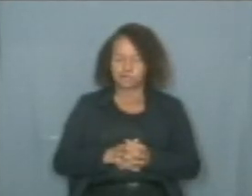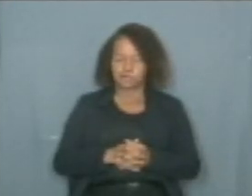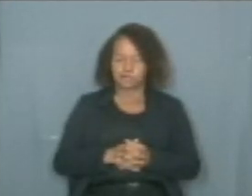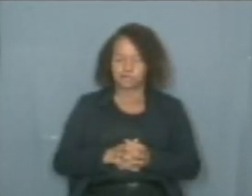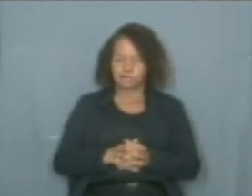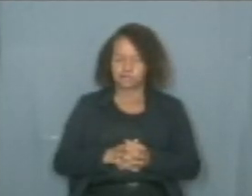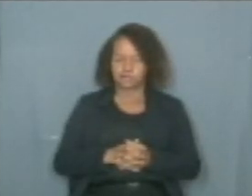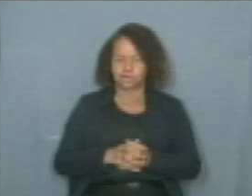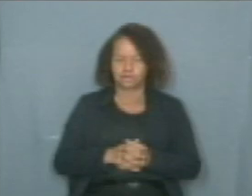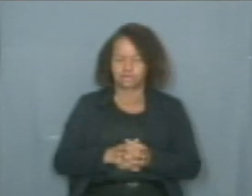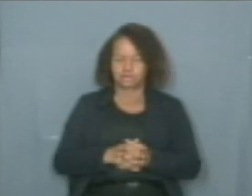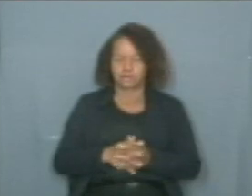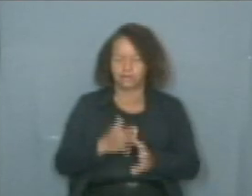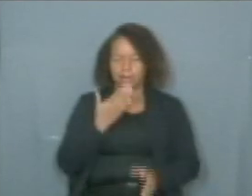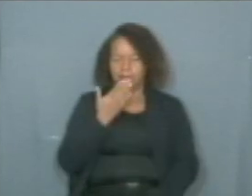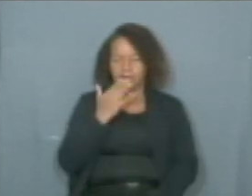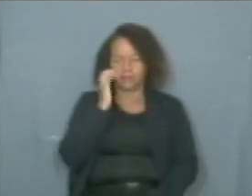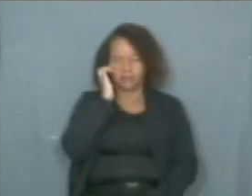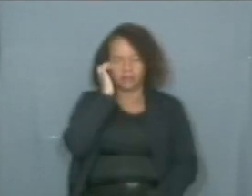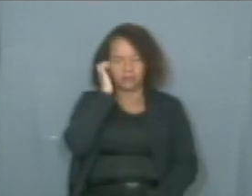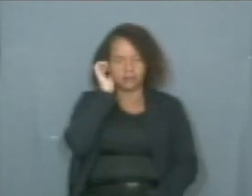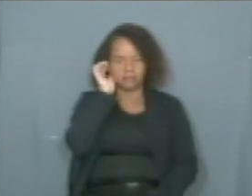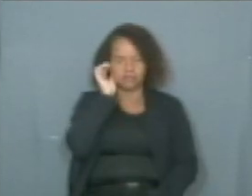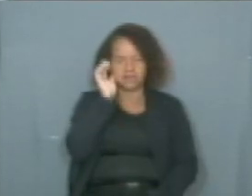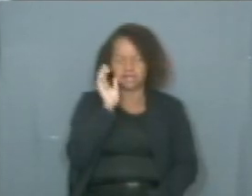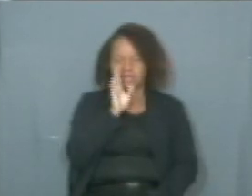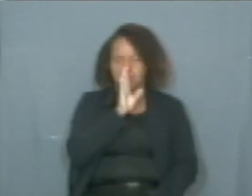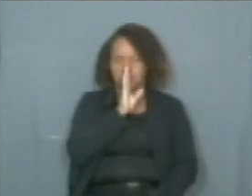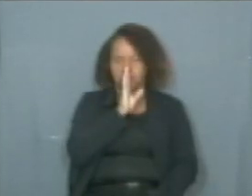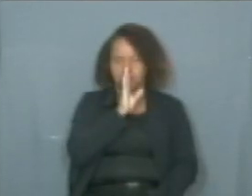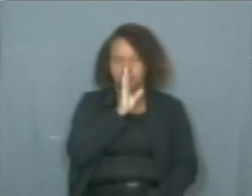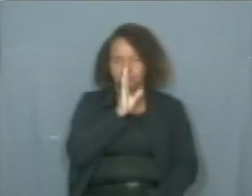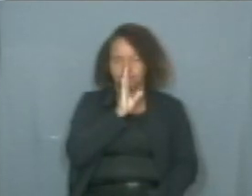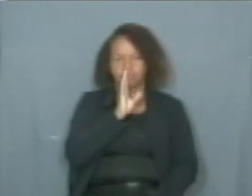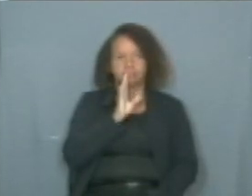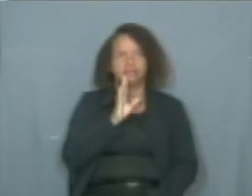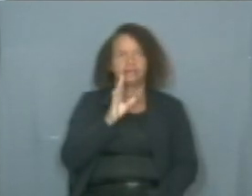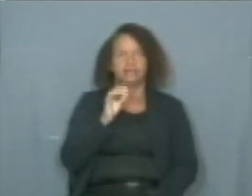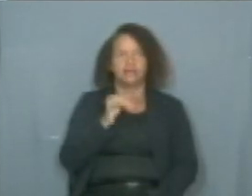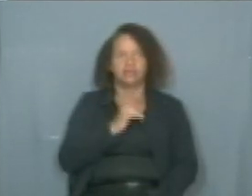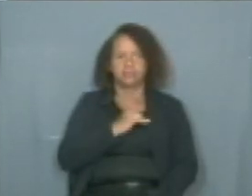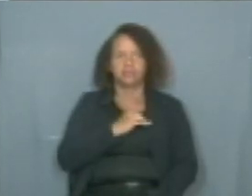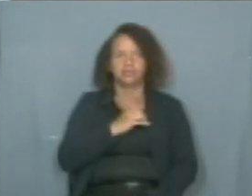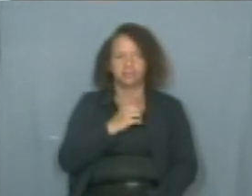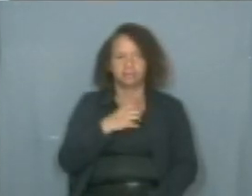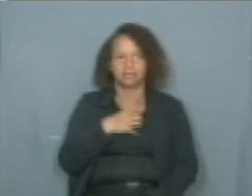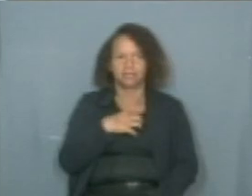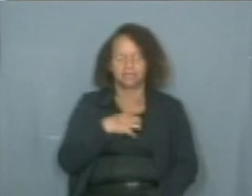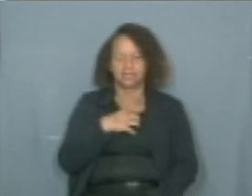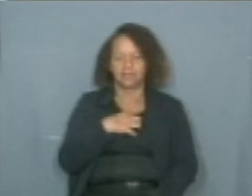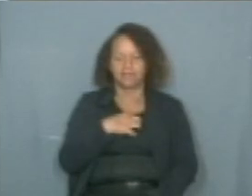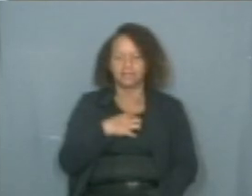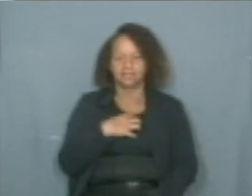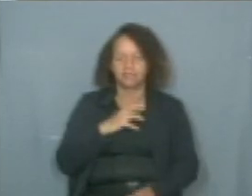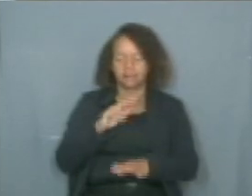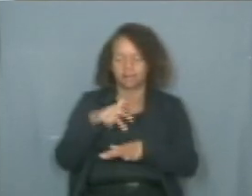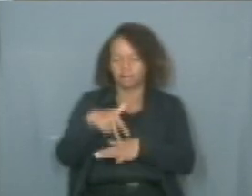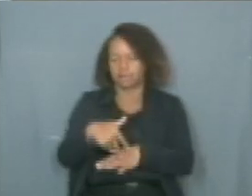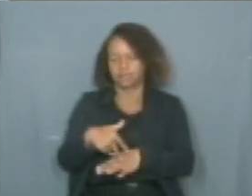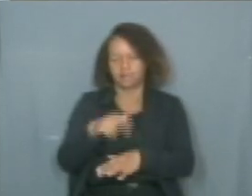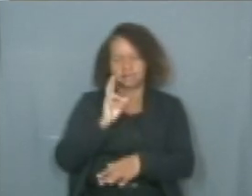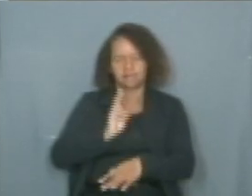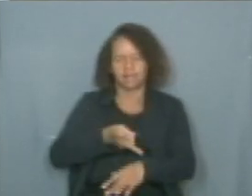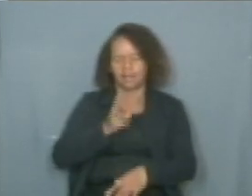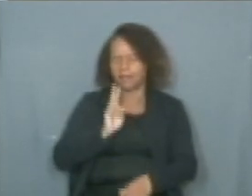Eu vou solicitar silêncio, porque, infelizmente, às vezes, quando eu falo na tribuna,